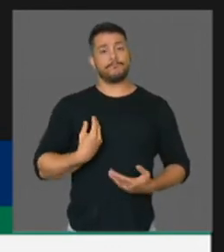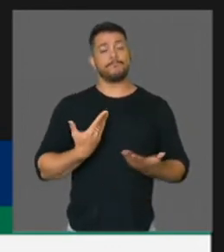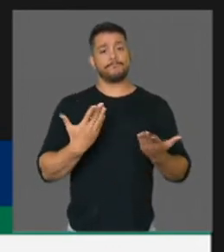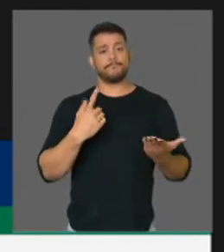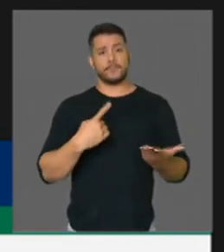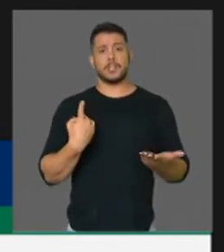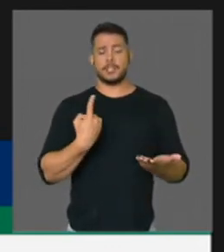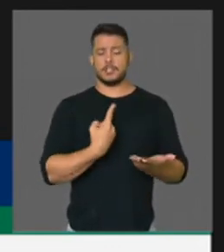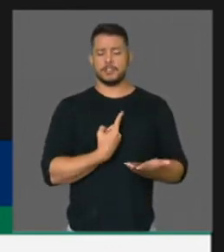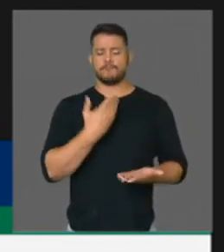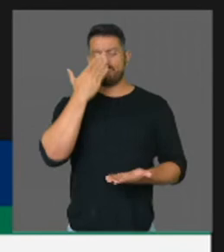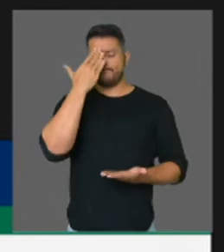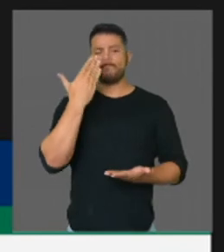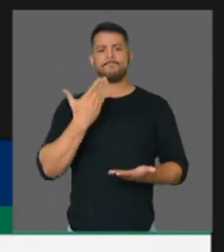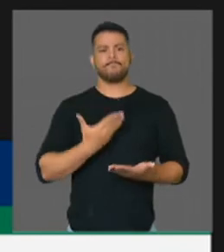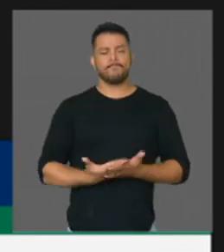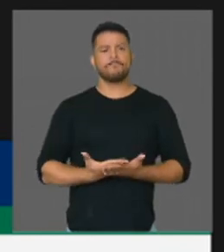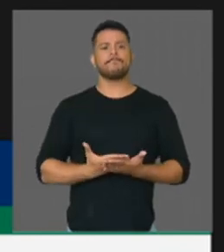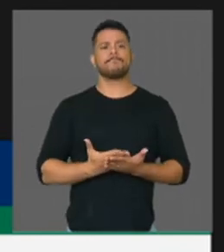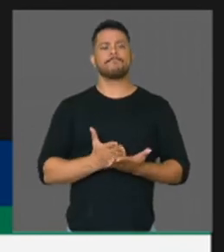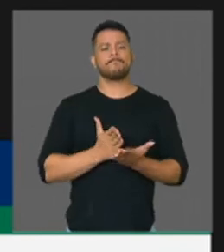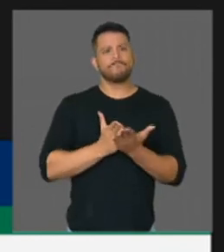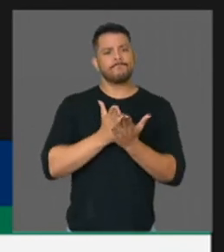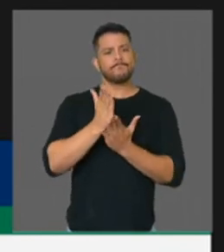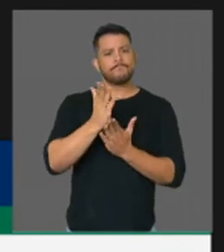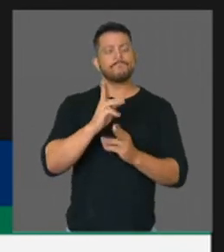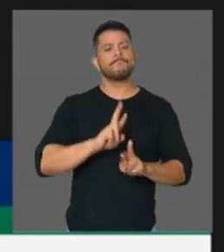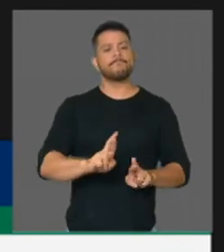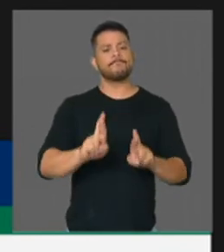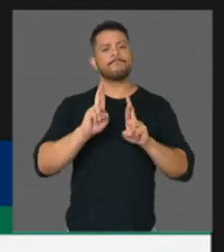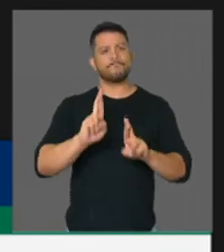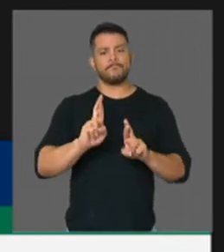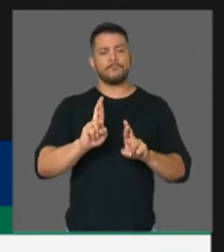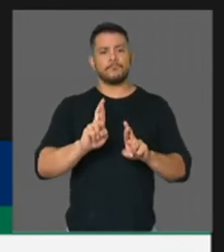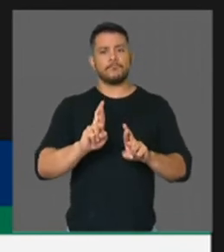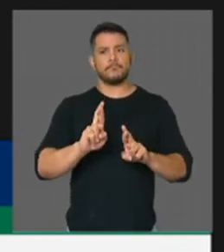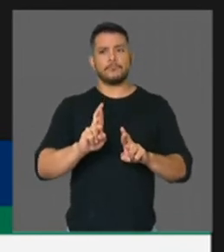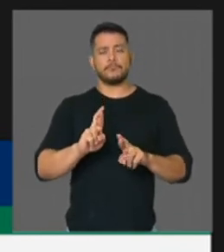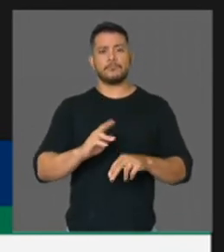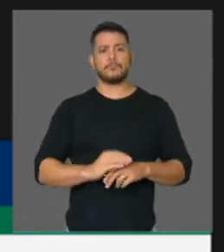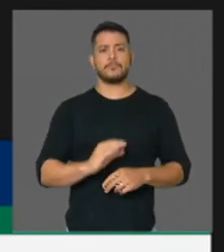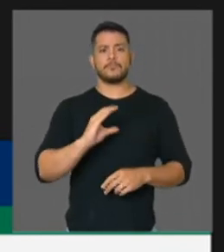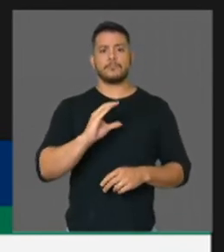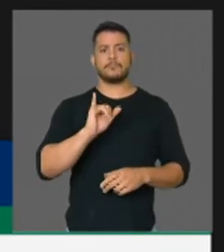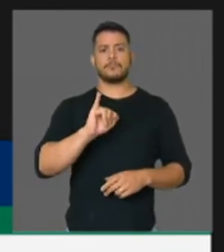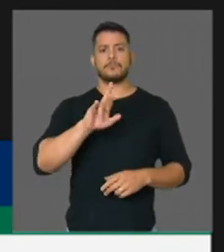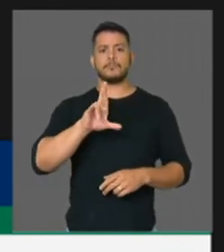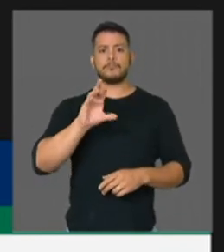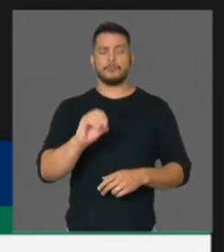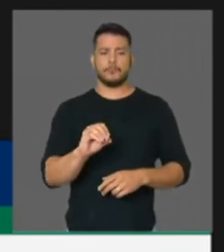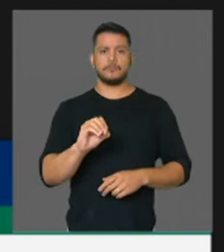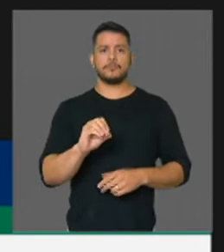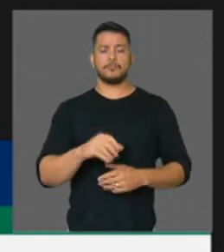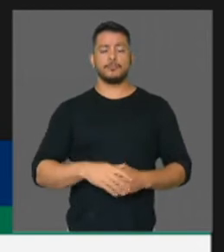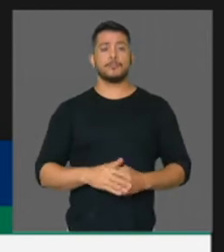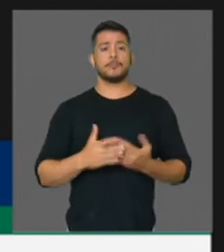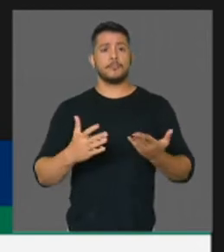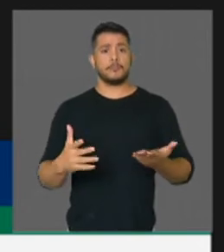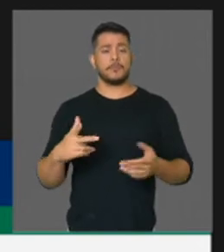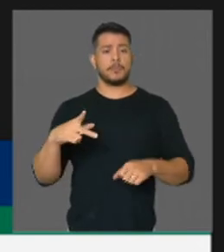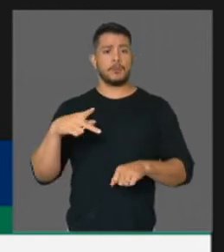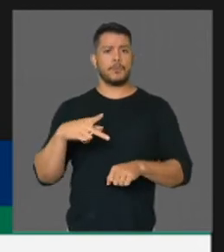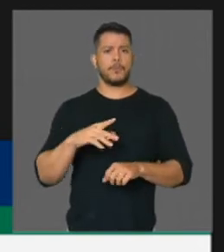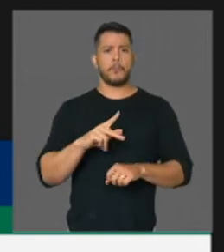fé, muita confiança, muita esperança no Ciro Gomes e o país está se